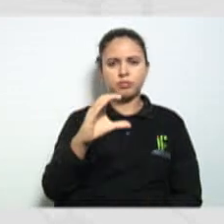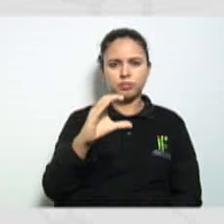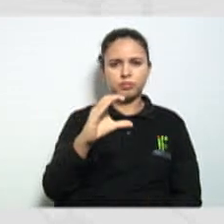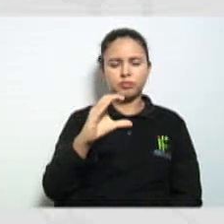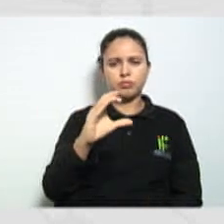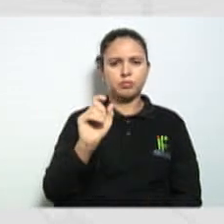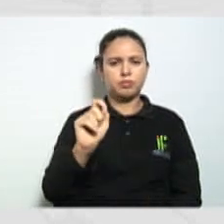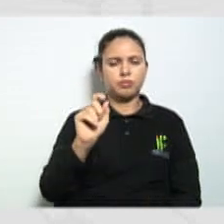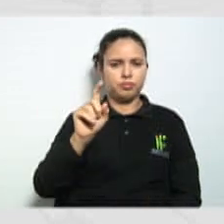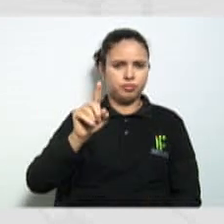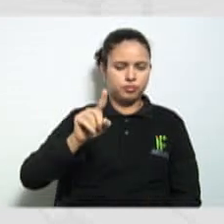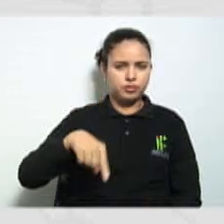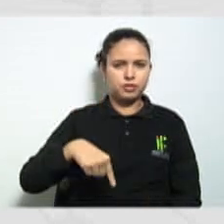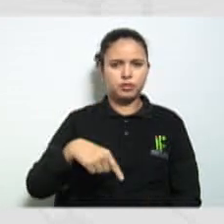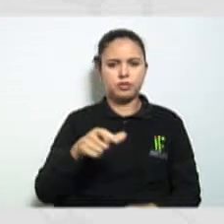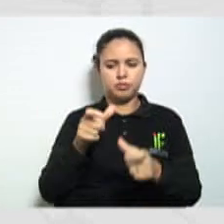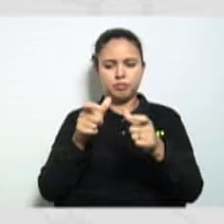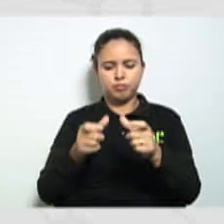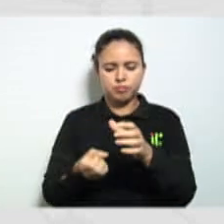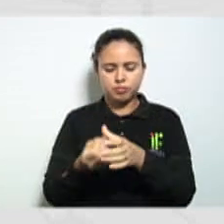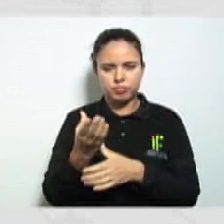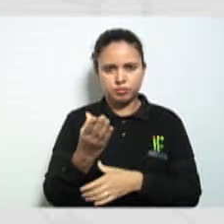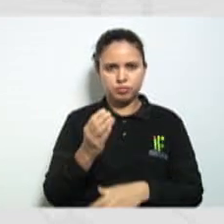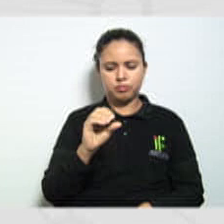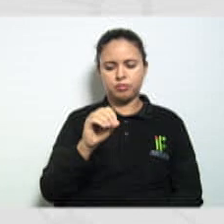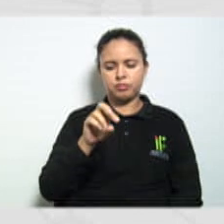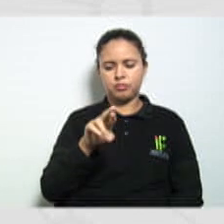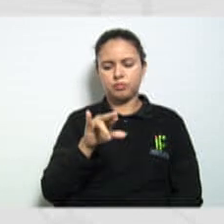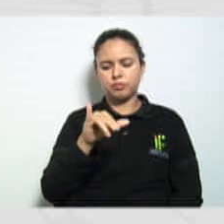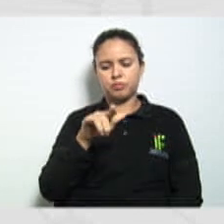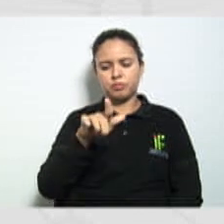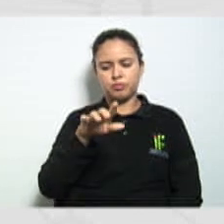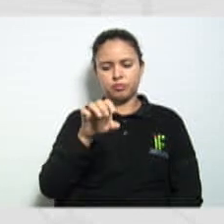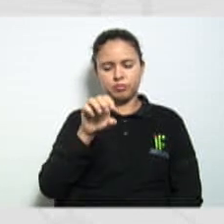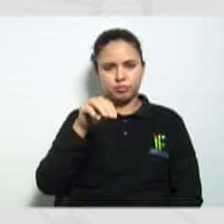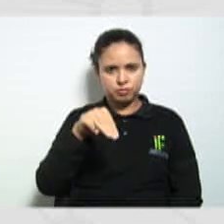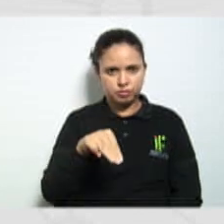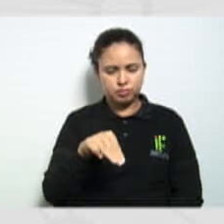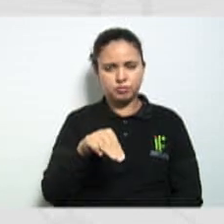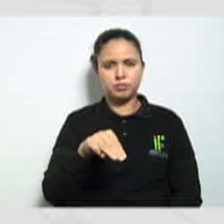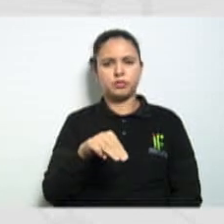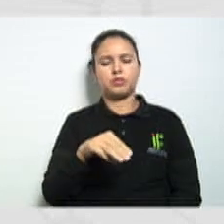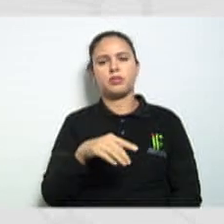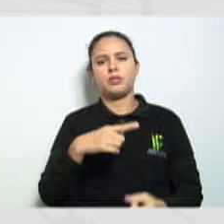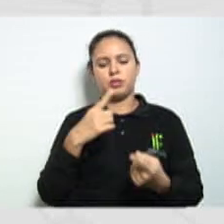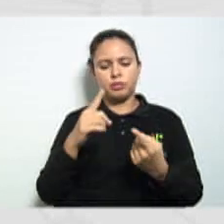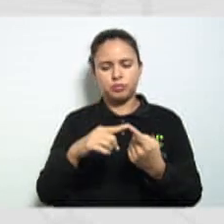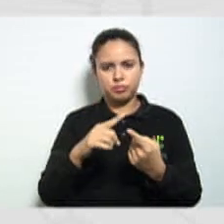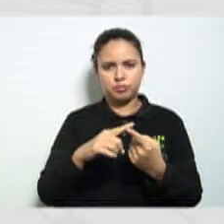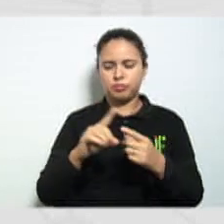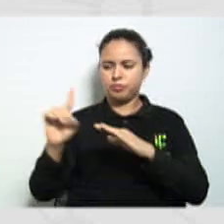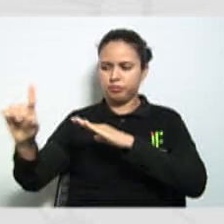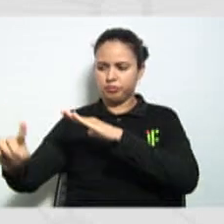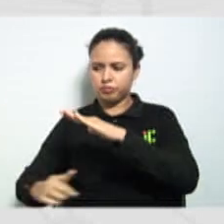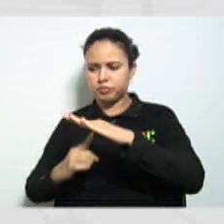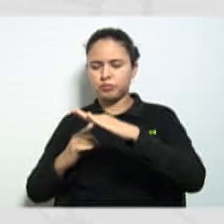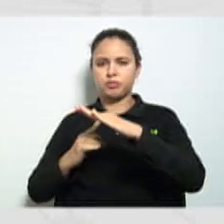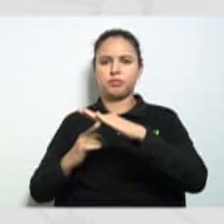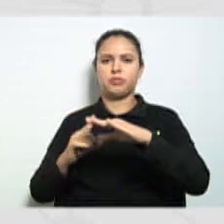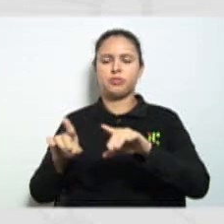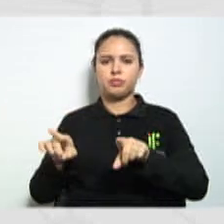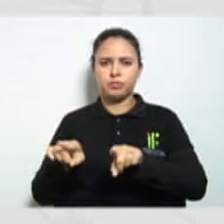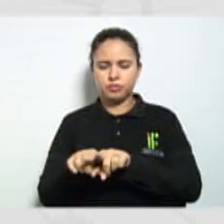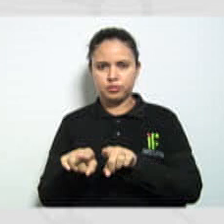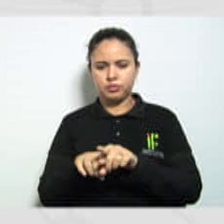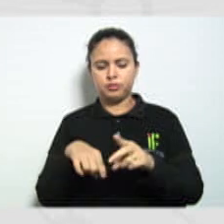é a origem, teve 2 origens. Origem 1 foi clientes e origem 2